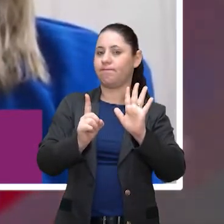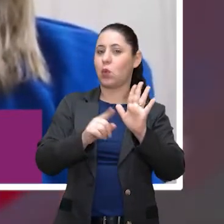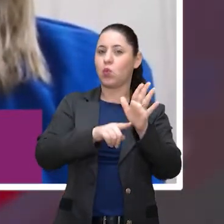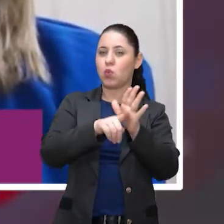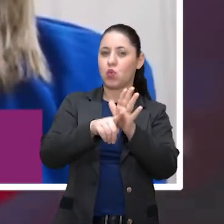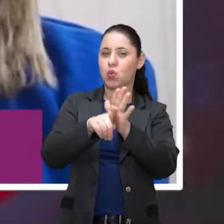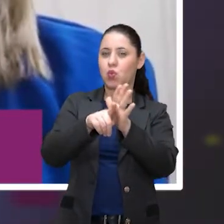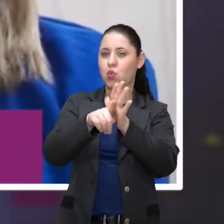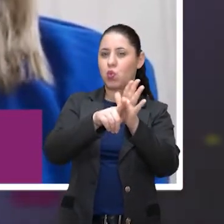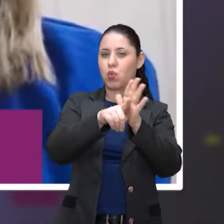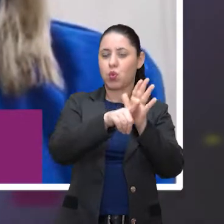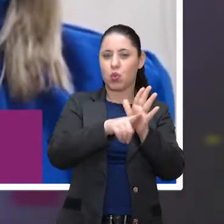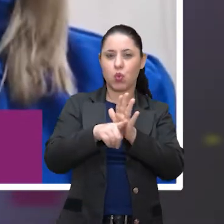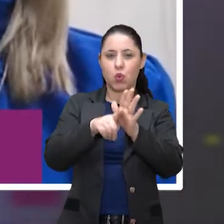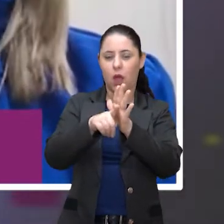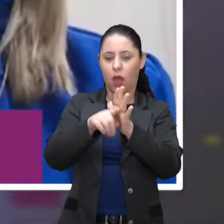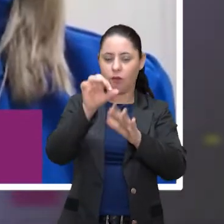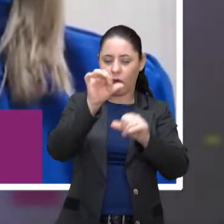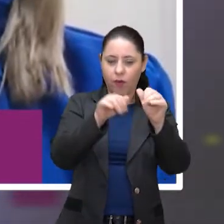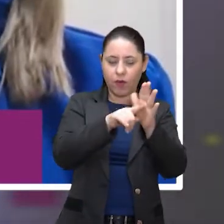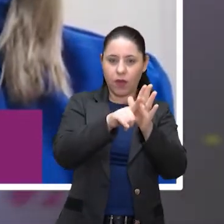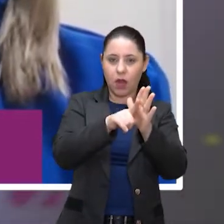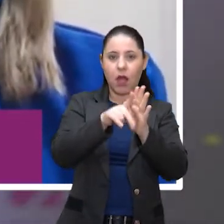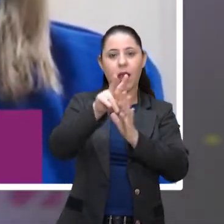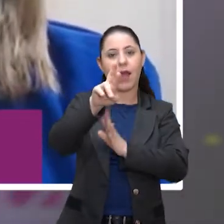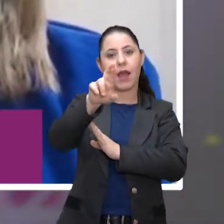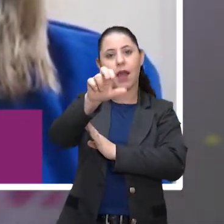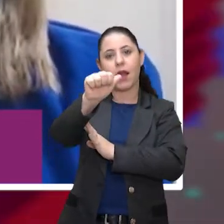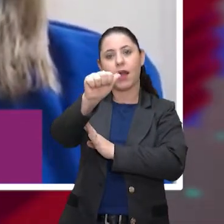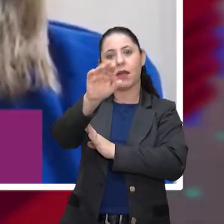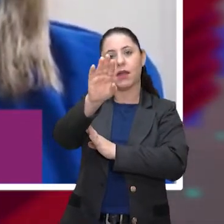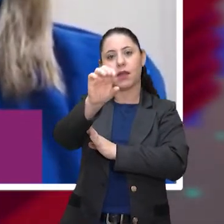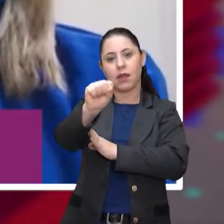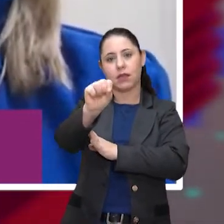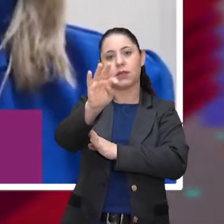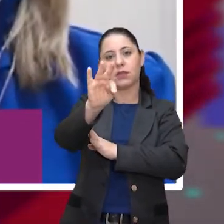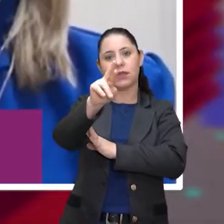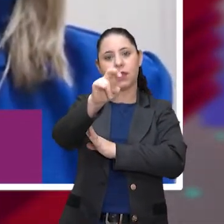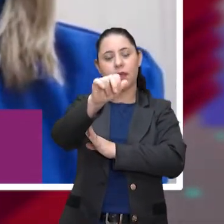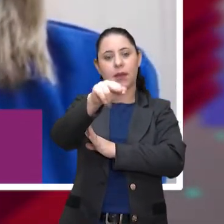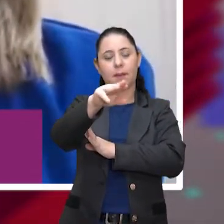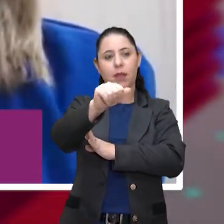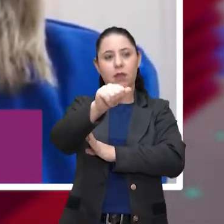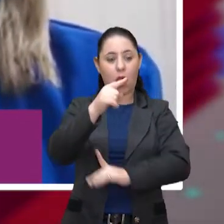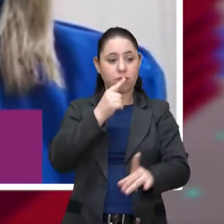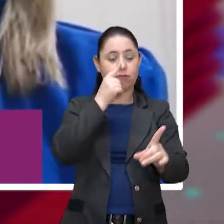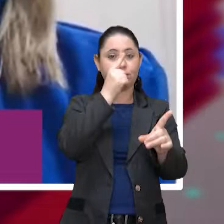que a gente já vai falar também, os exames de rastreamento, eles conseguem detectar lesões não